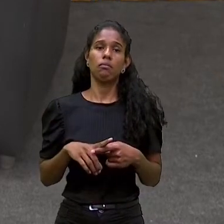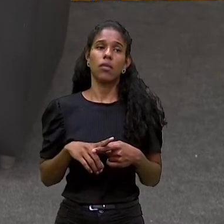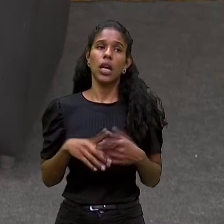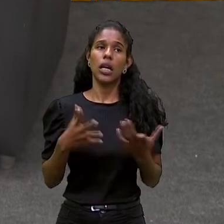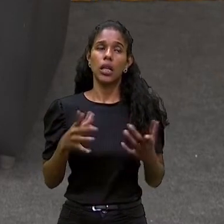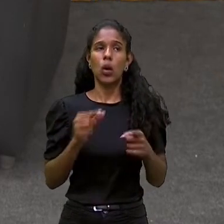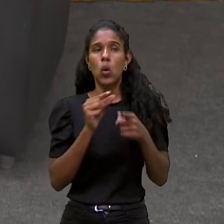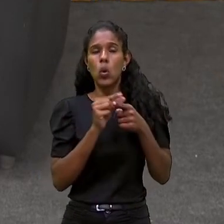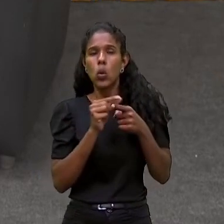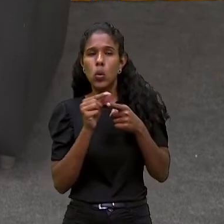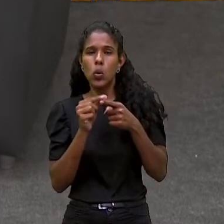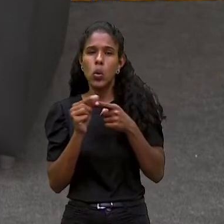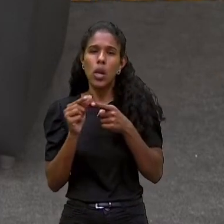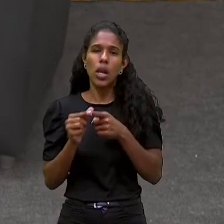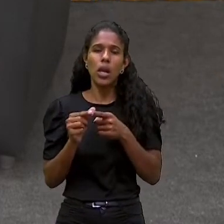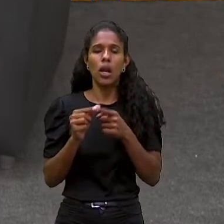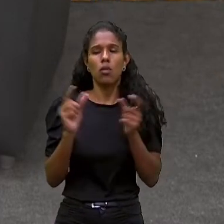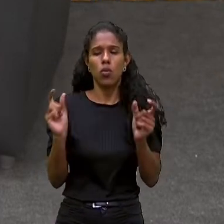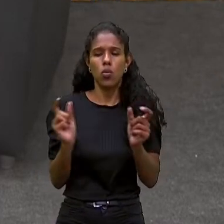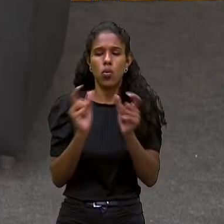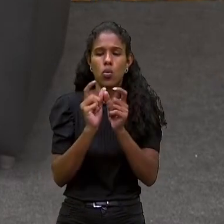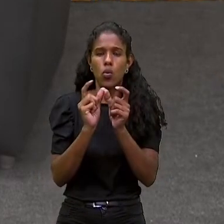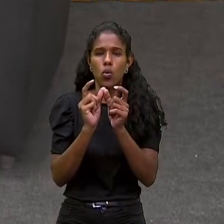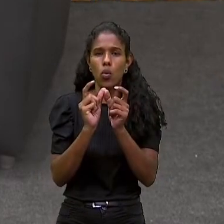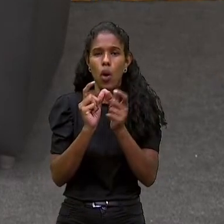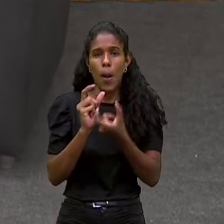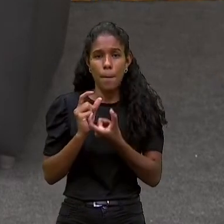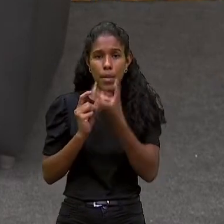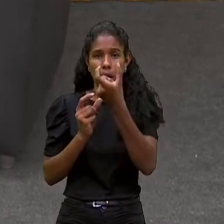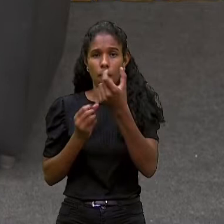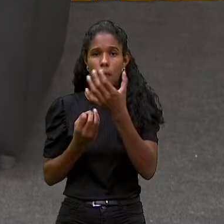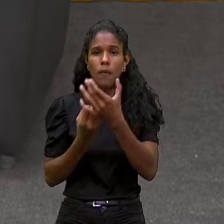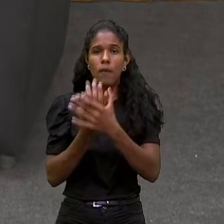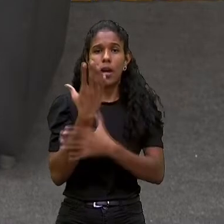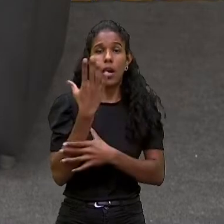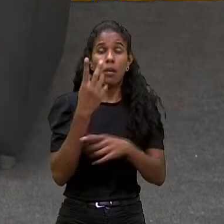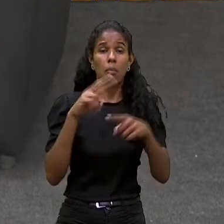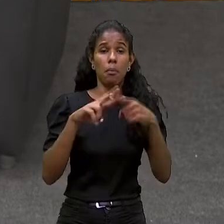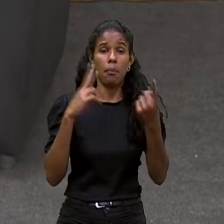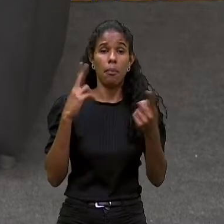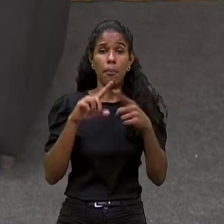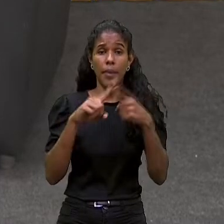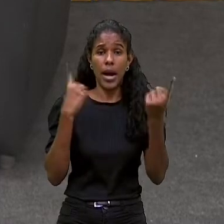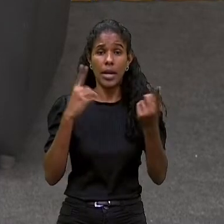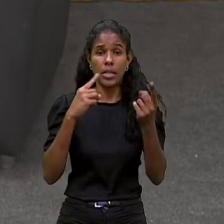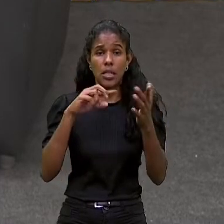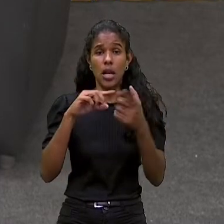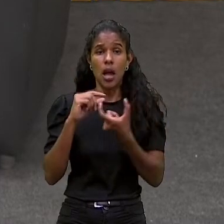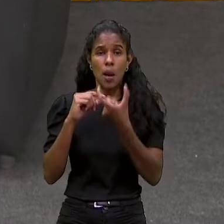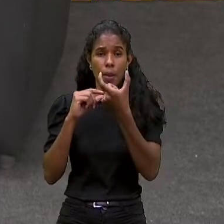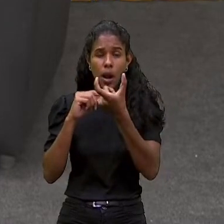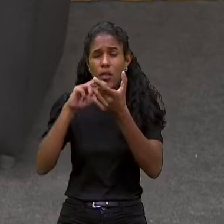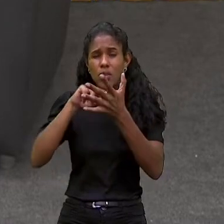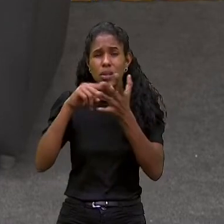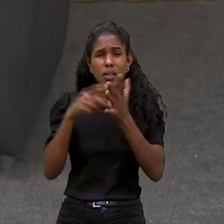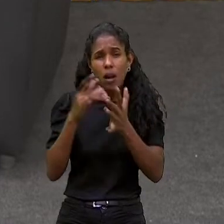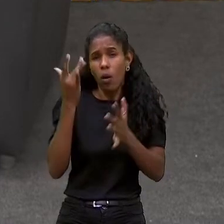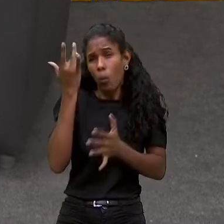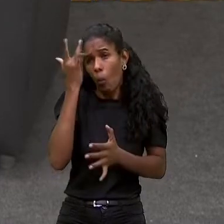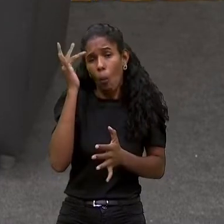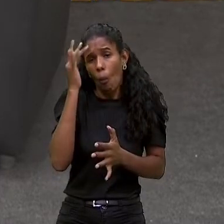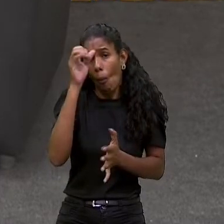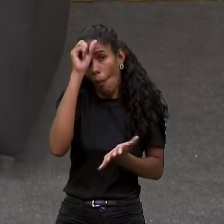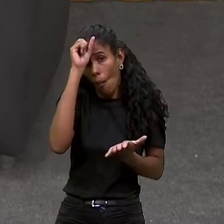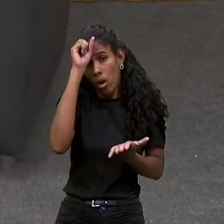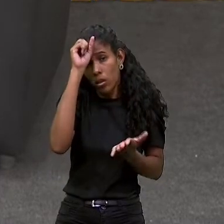a formar palavras, a ler sentenças. Mas muitas vezes ela não tem significado algum. Você forma uma palavra, você consegue...